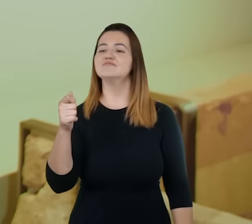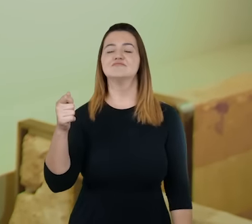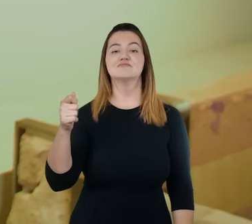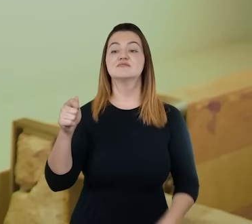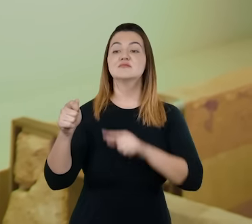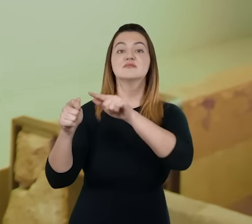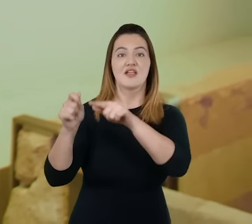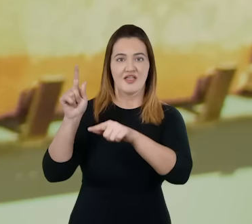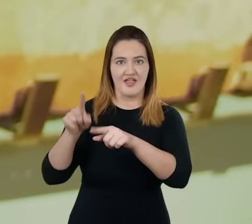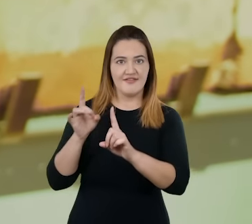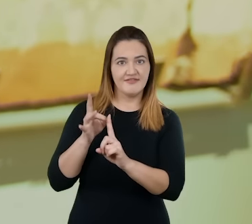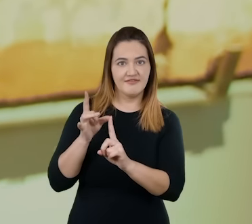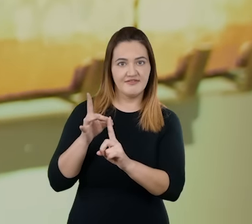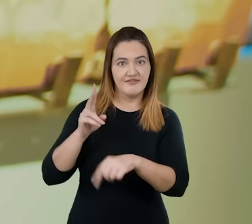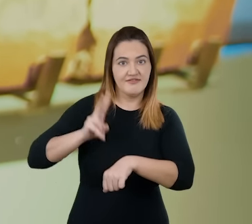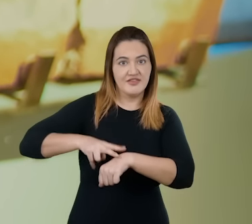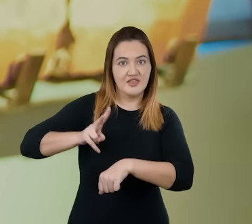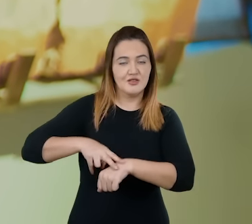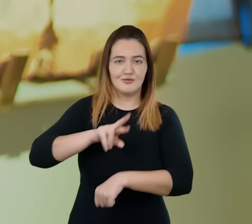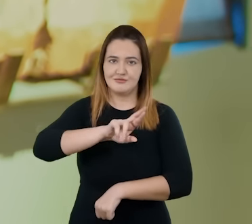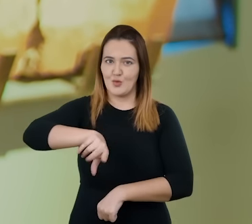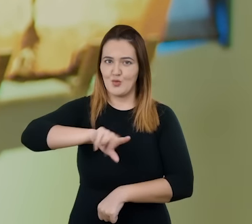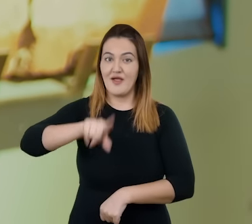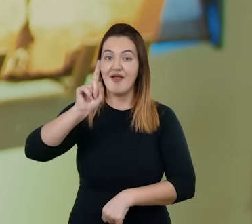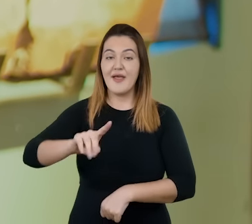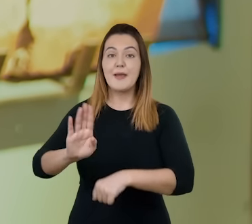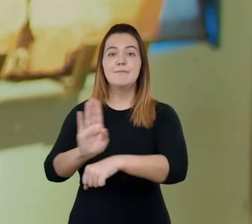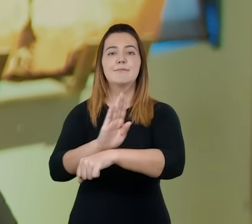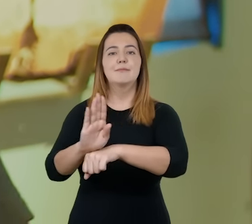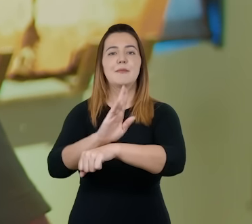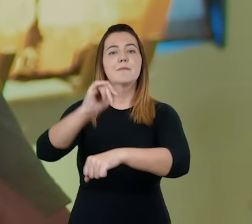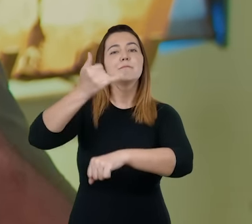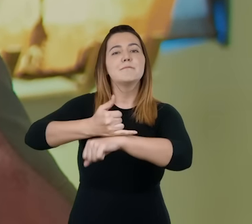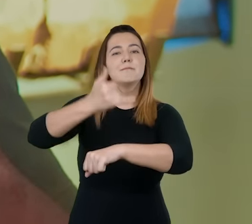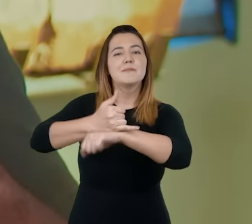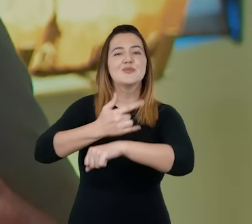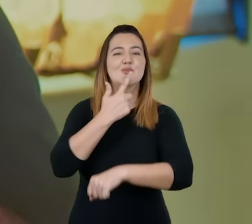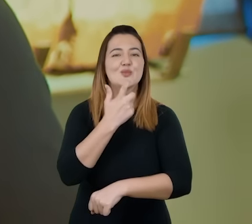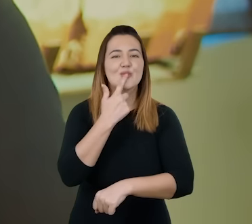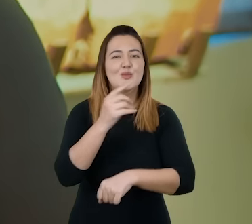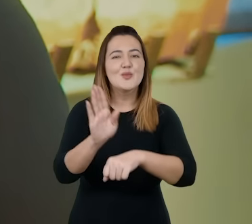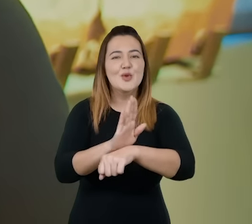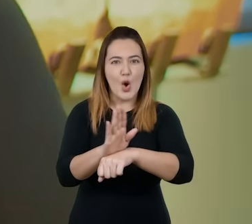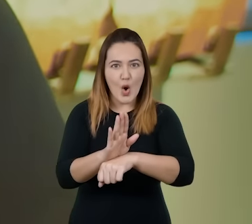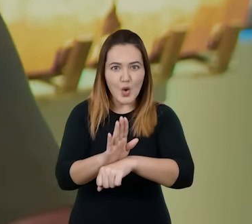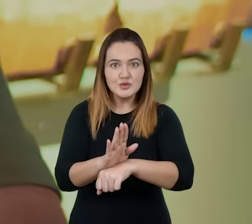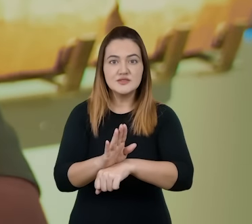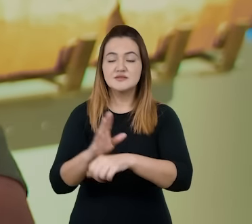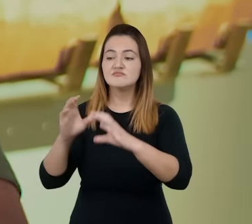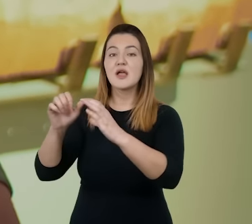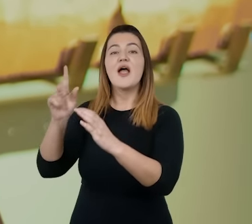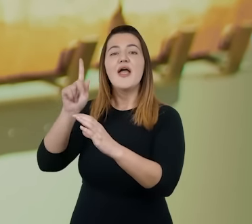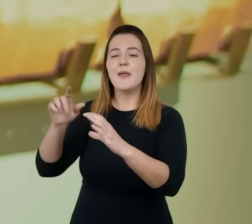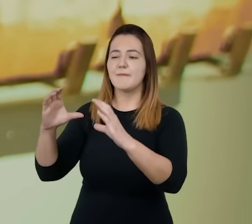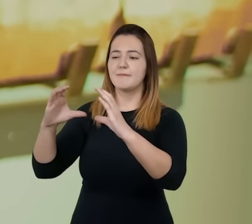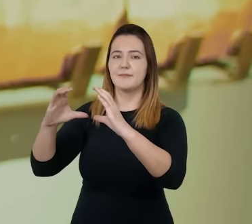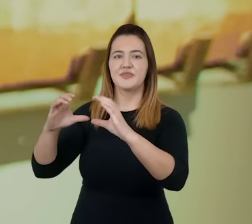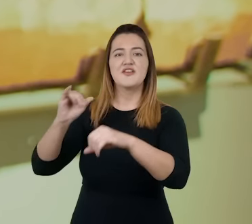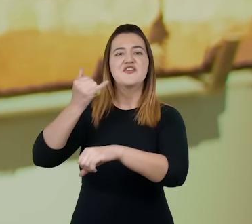espelho feito de bronze, sim, naquele tempo, não eram os espelhos como os que conhecemos hoje. Era apenas um